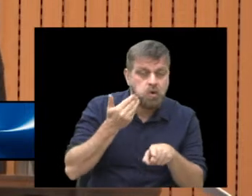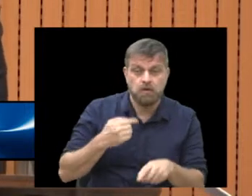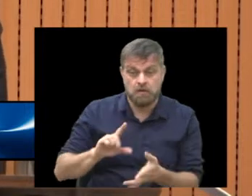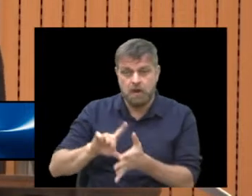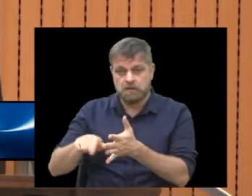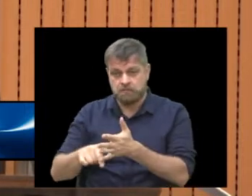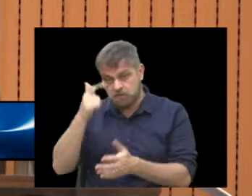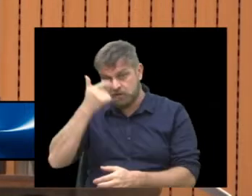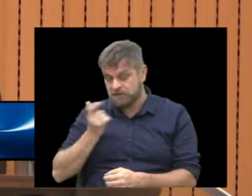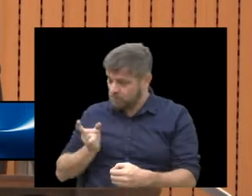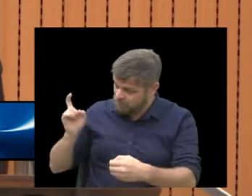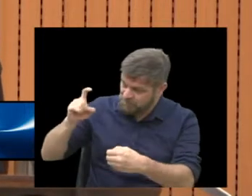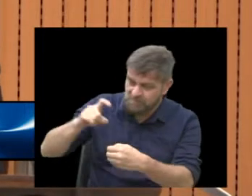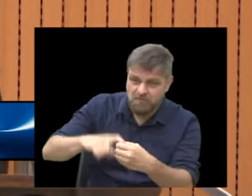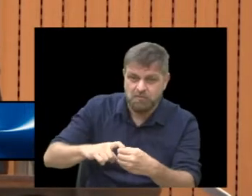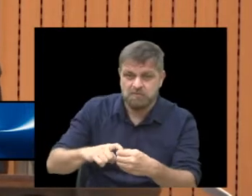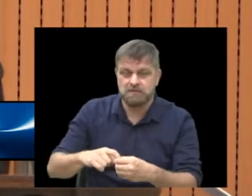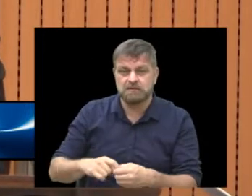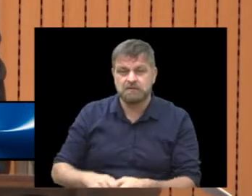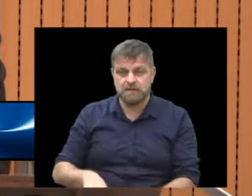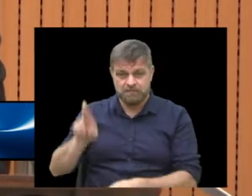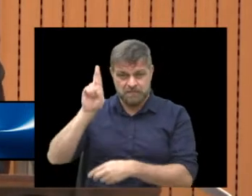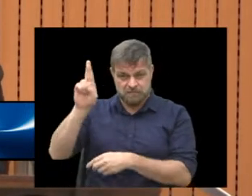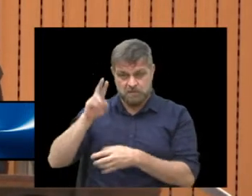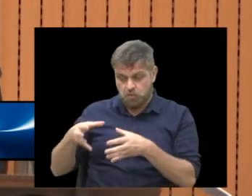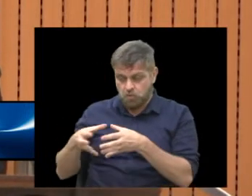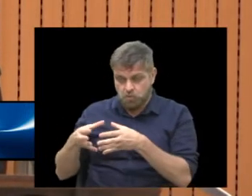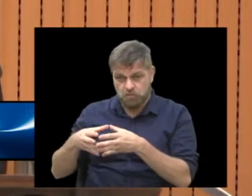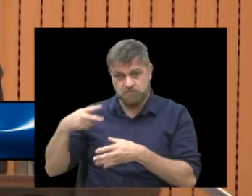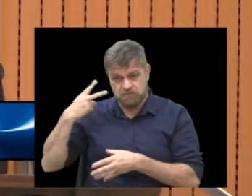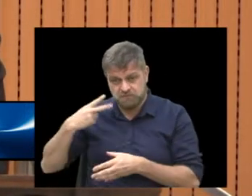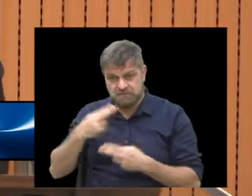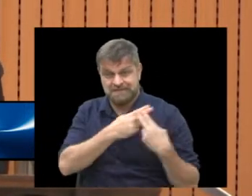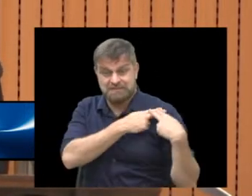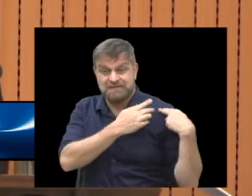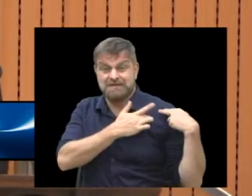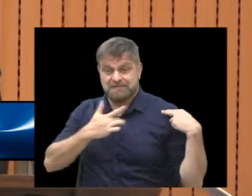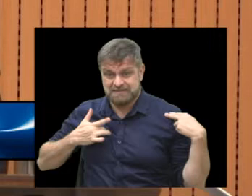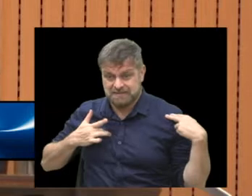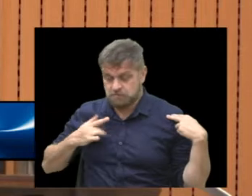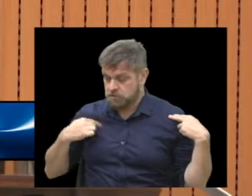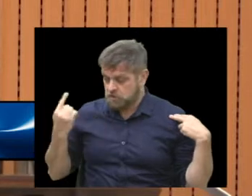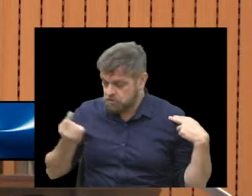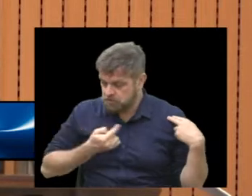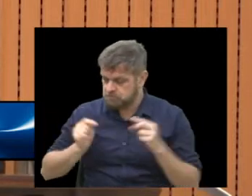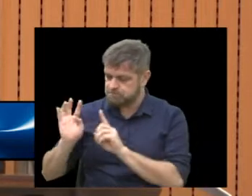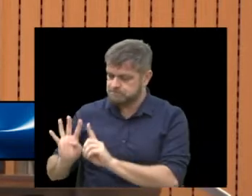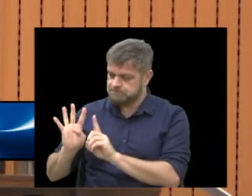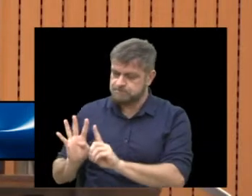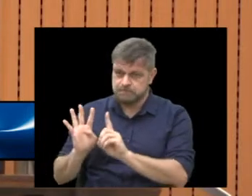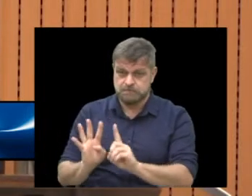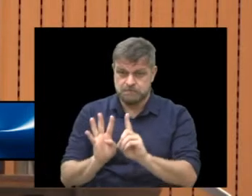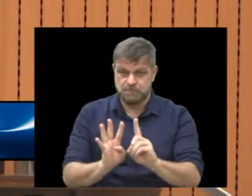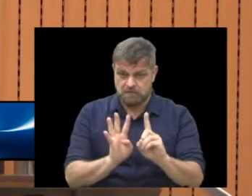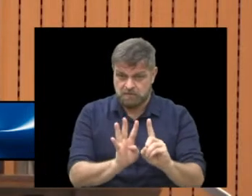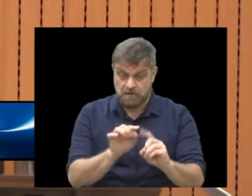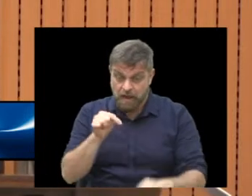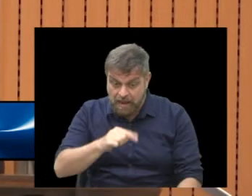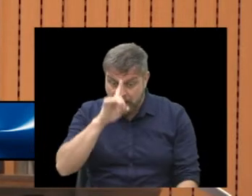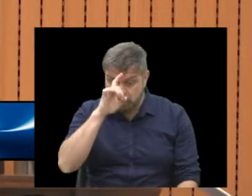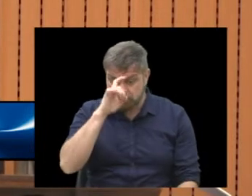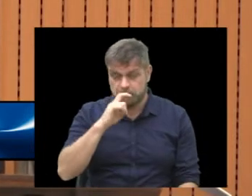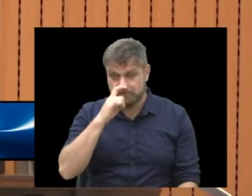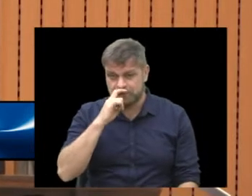estar lá como comissão de saúde, chamar os colegas da comissão de saúde para a gente visitar o hospital. Pude ver, né,